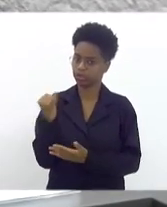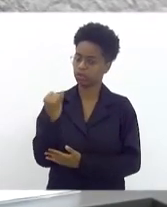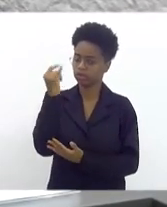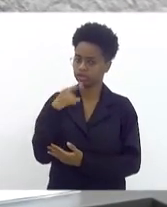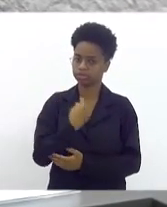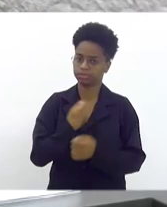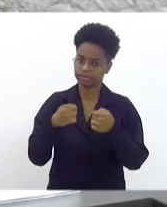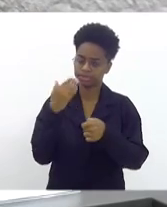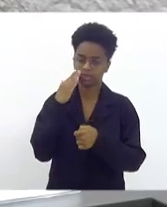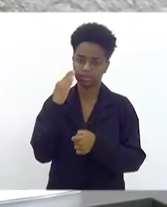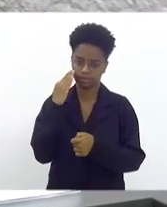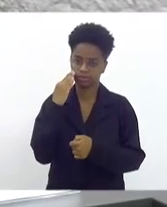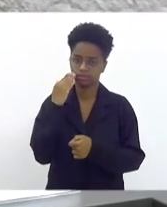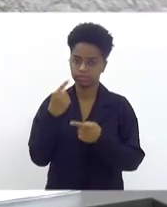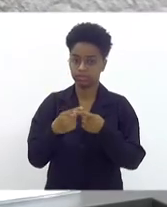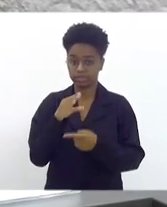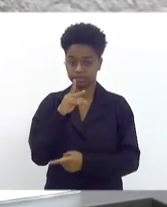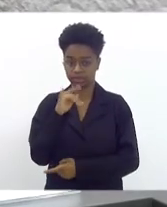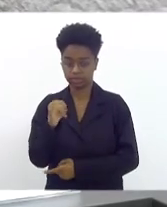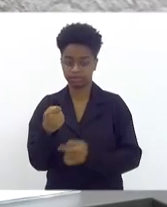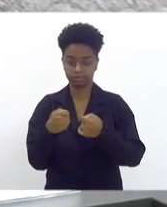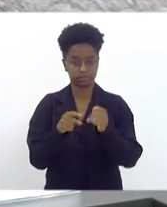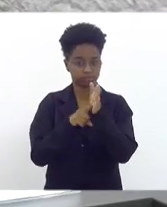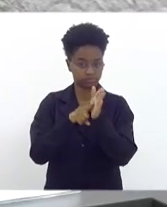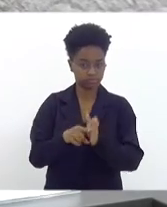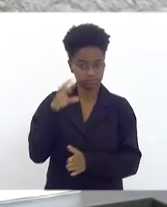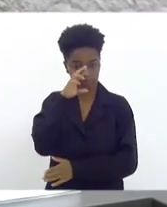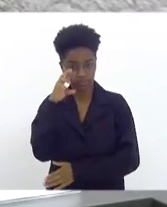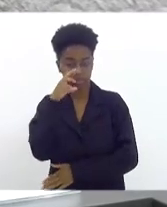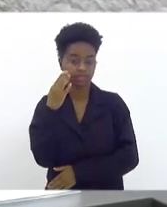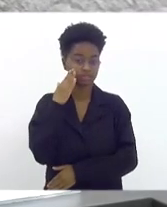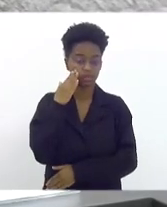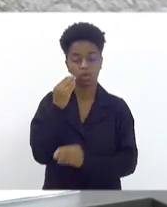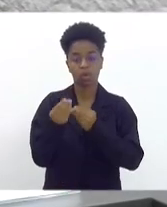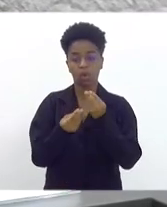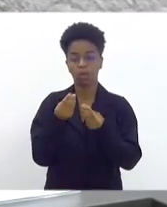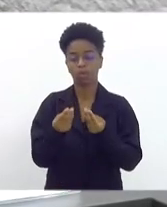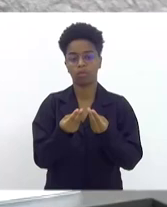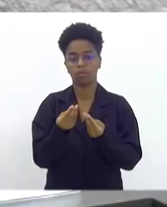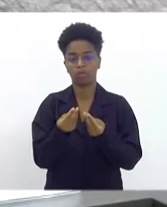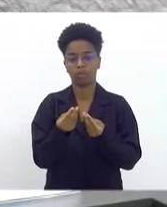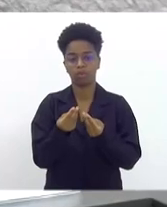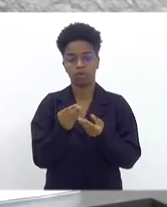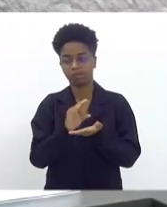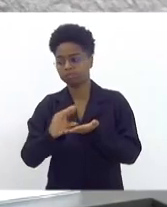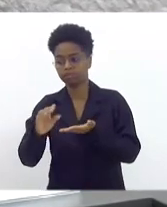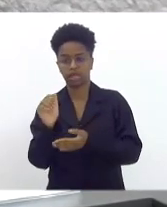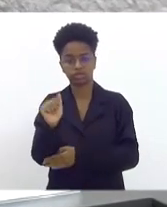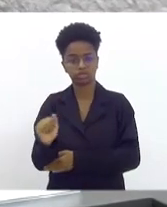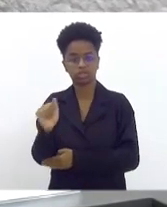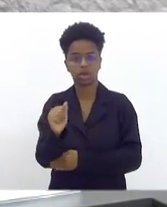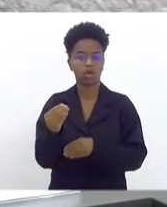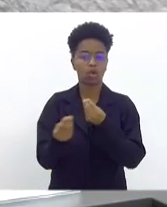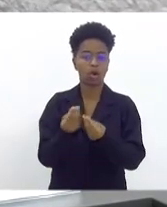presidente, né? Para essa CPI se debruçar sobre isso e ver como é que vai para as associações, fica com a ECAD, como é